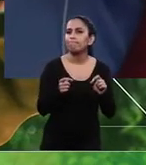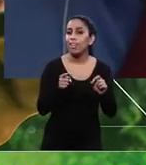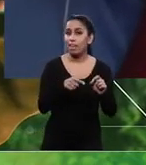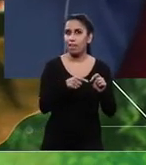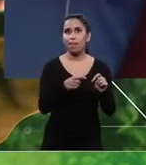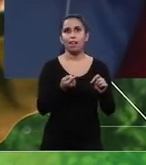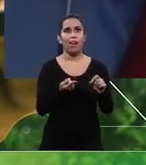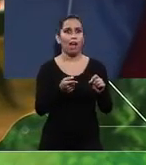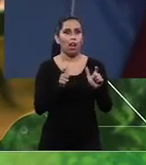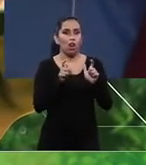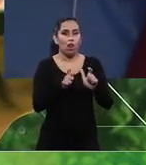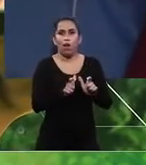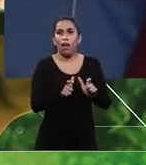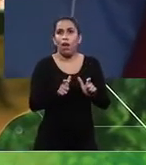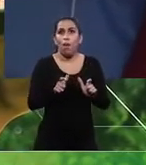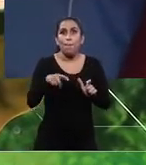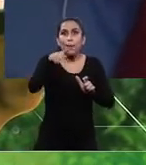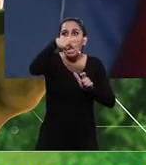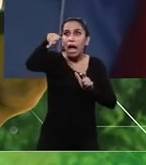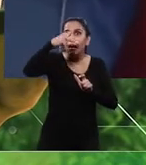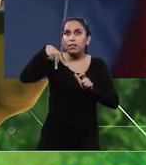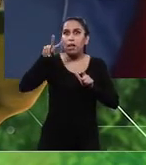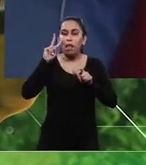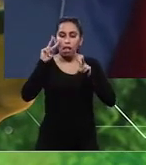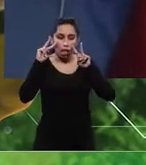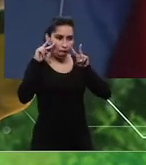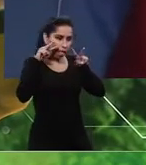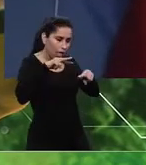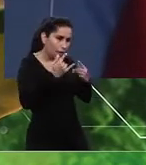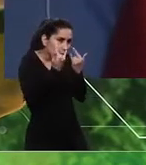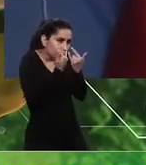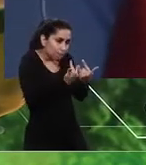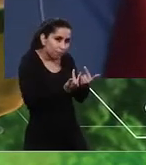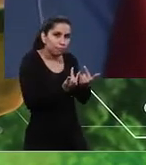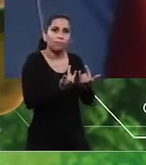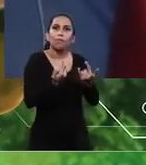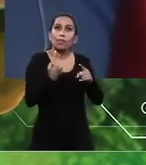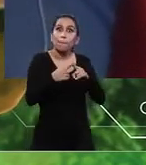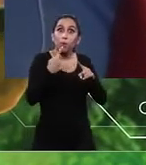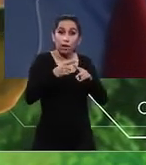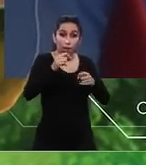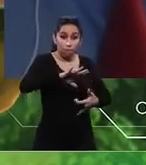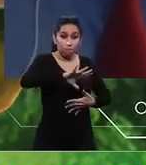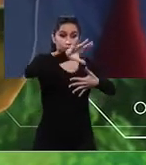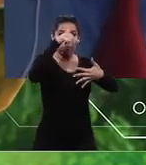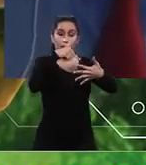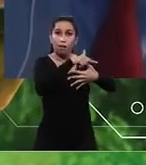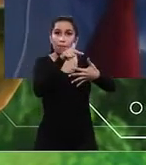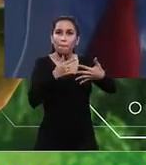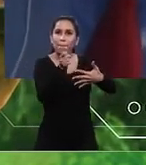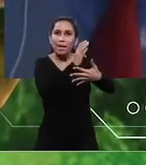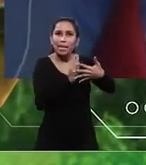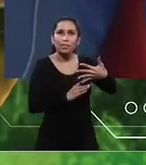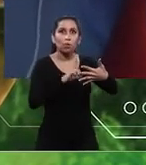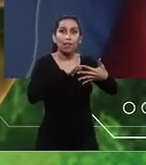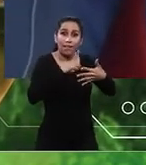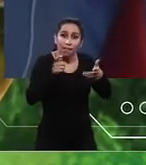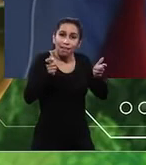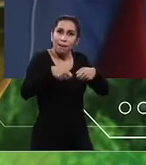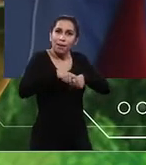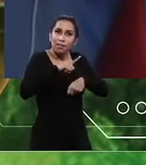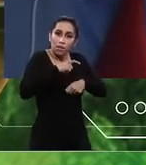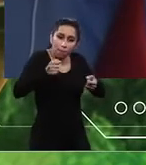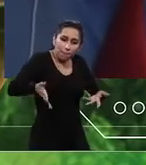né? No continente, no hemisfério sul, é o país com melhor estruturação e capacidade de